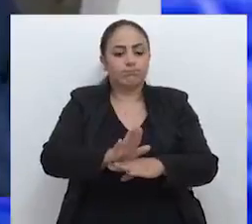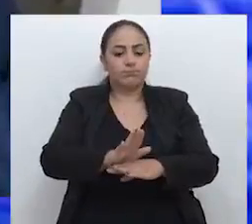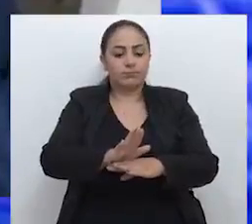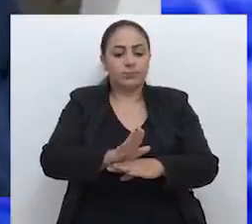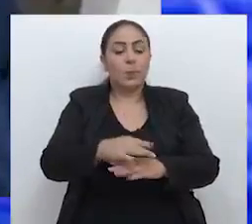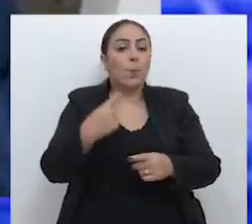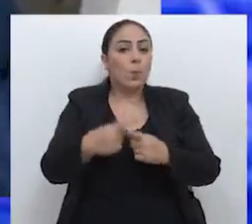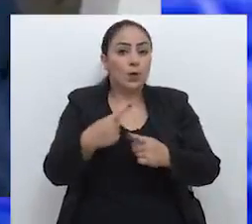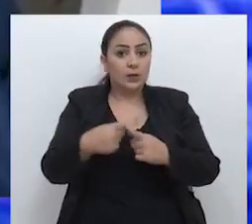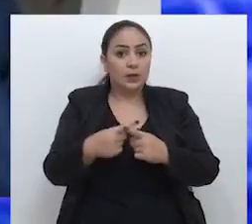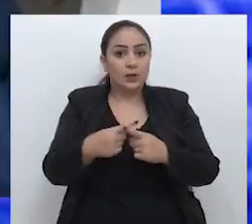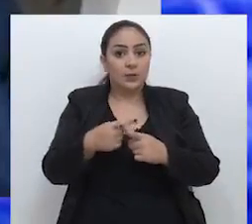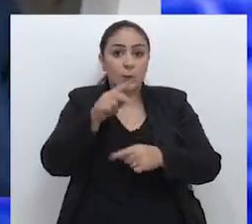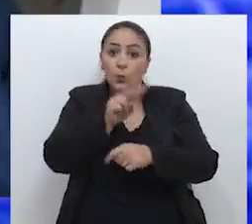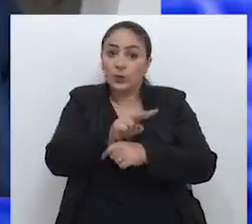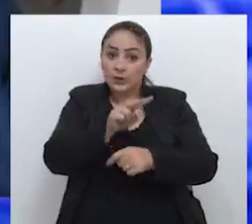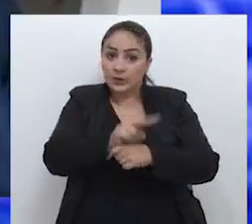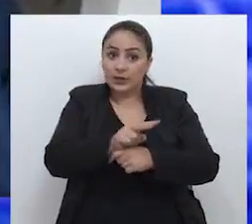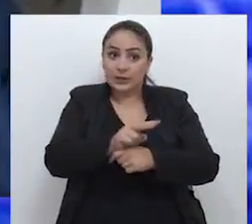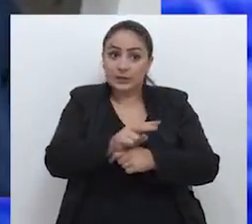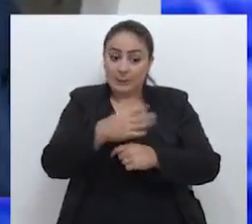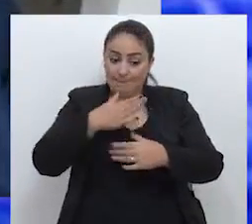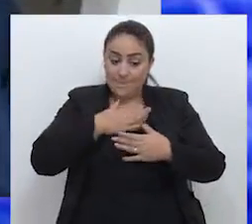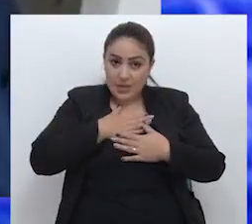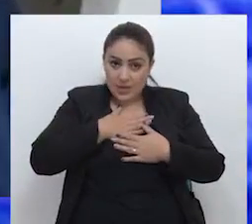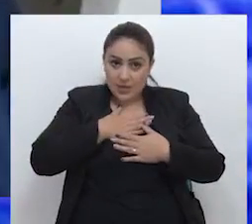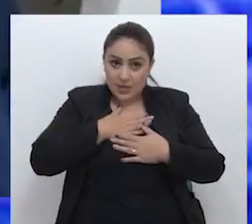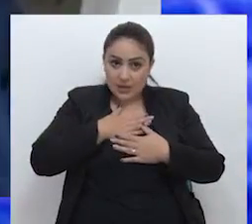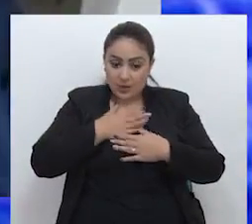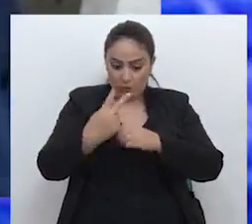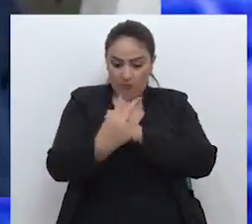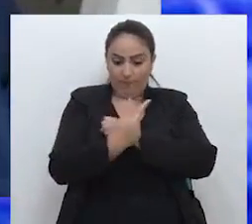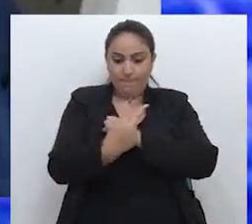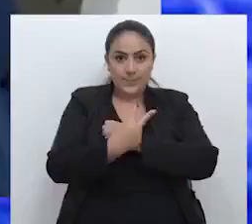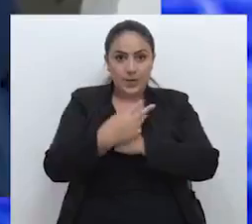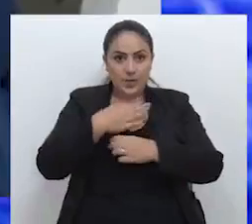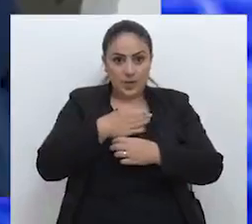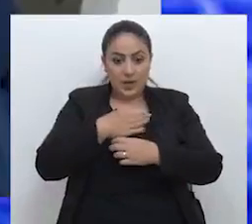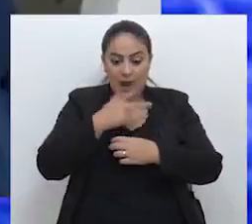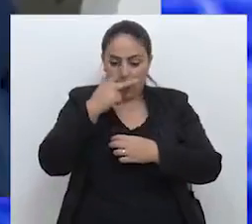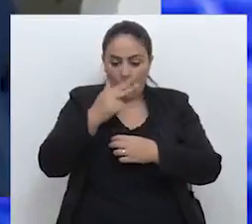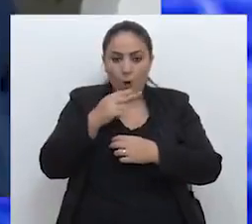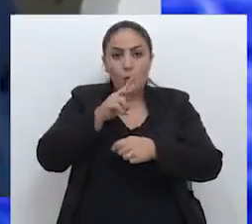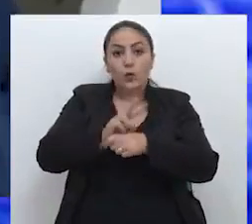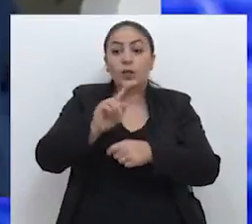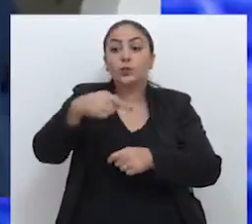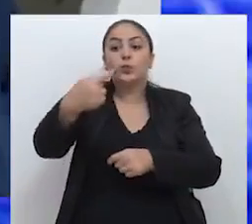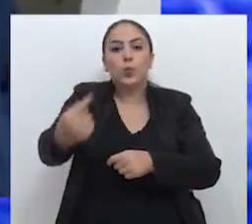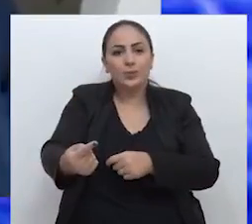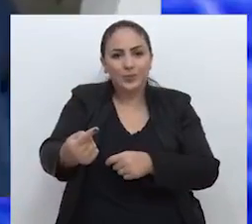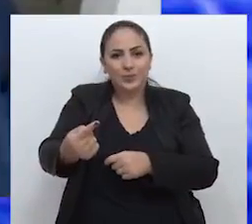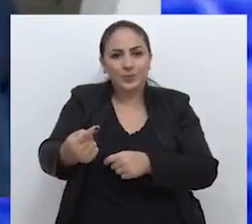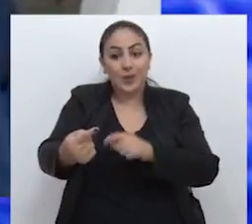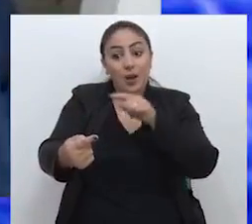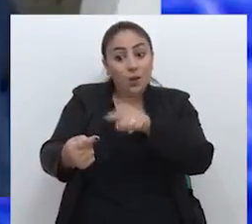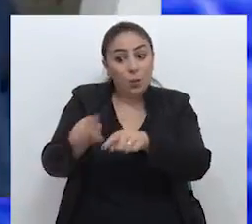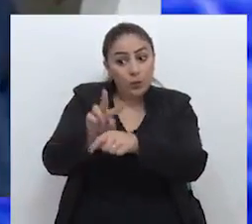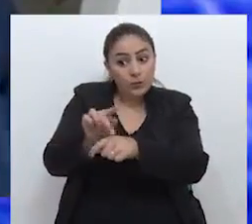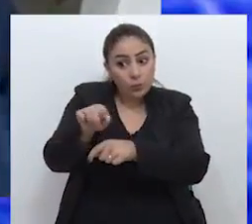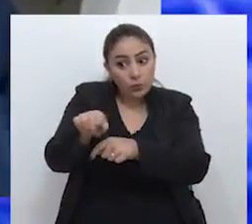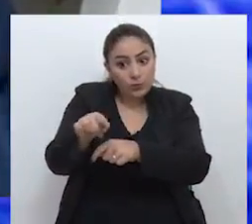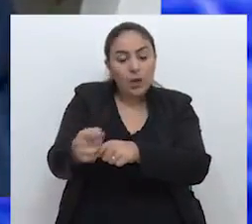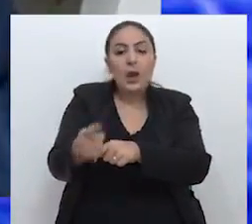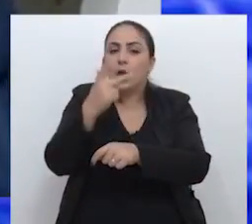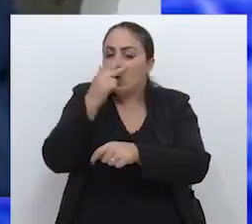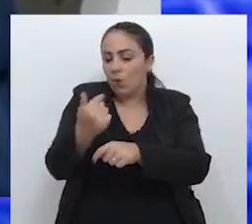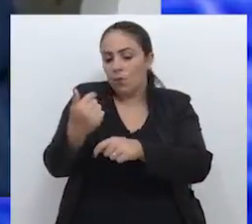colabore, porque cuidar de mim é cuidar do outro. Cuidar do outro é cuidar